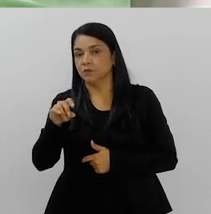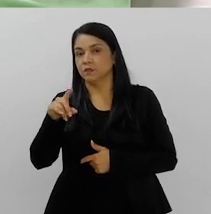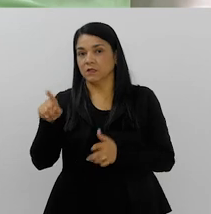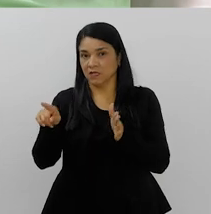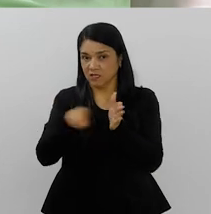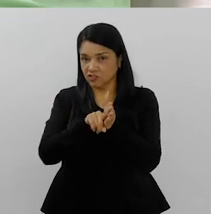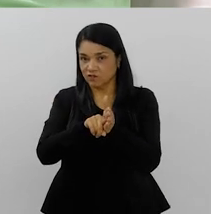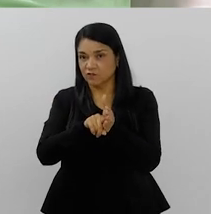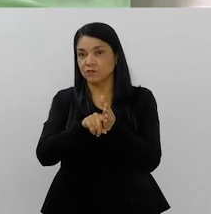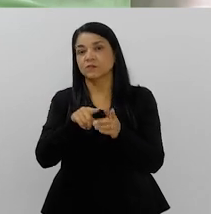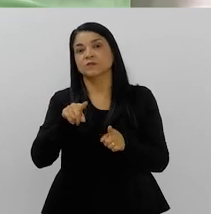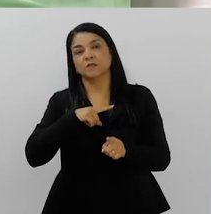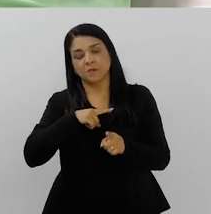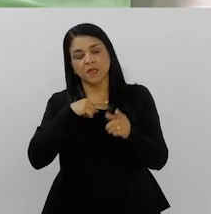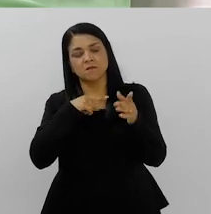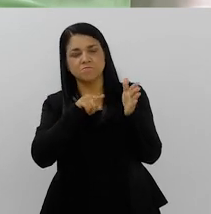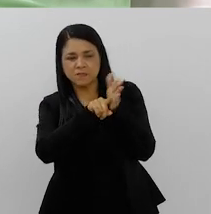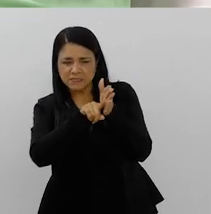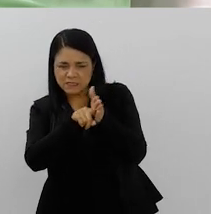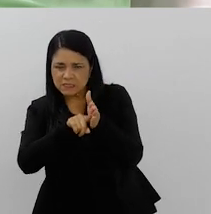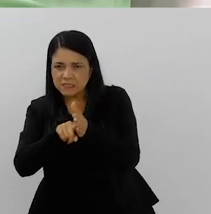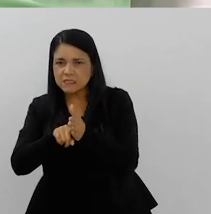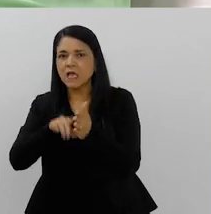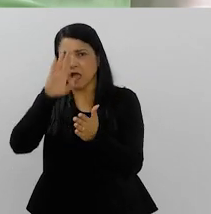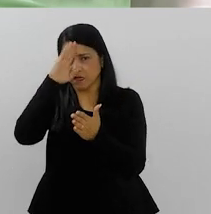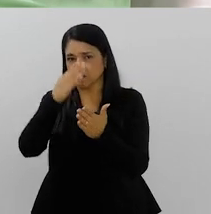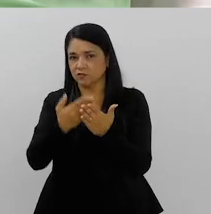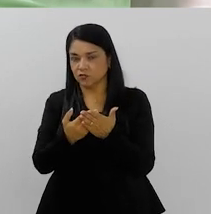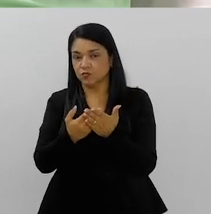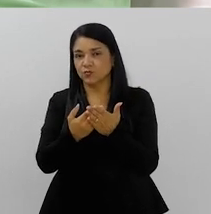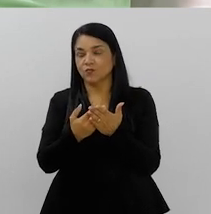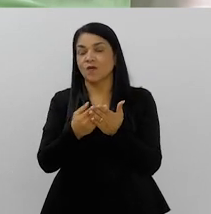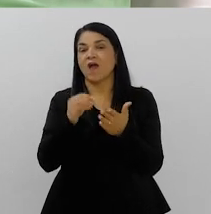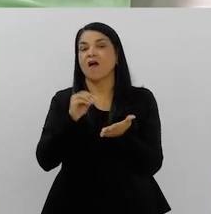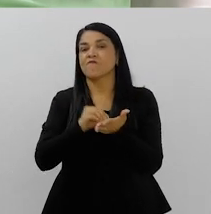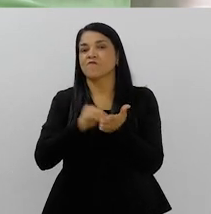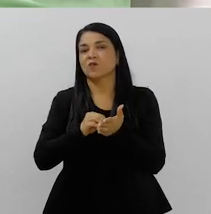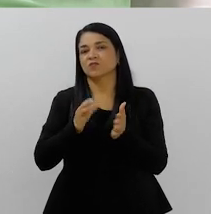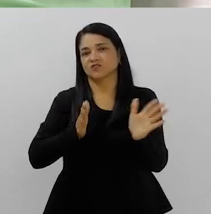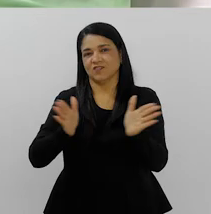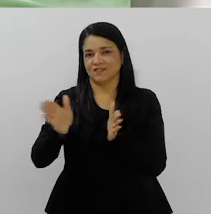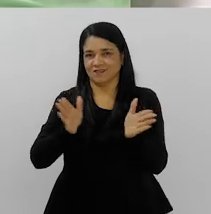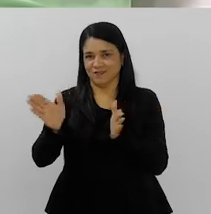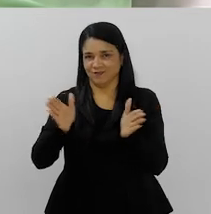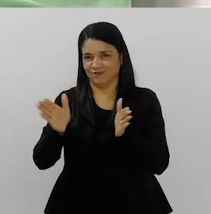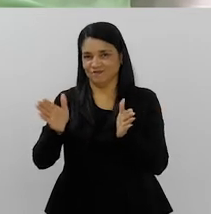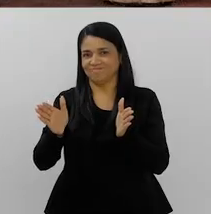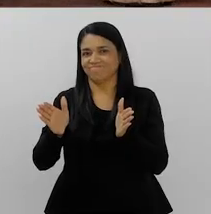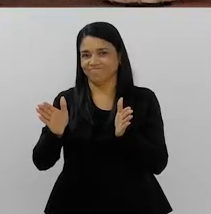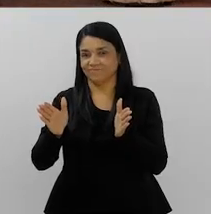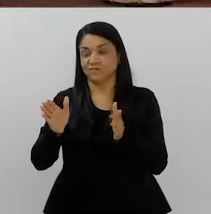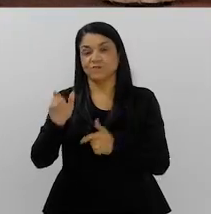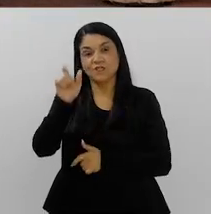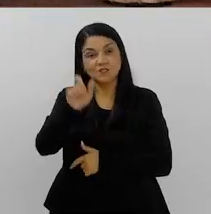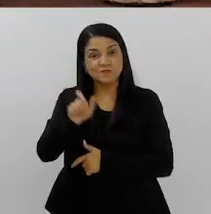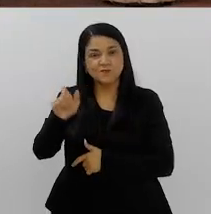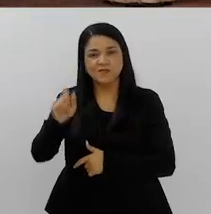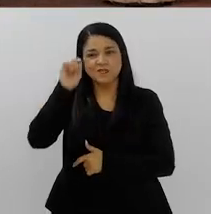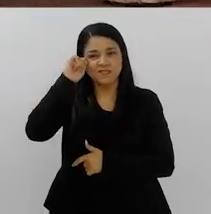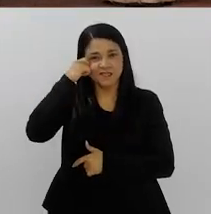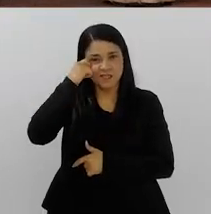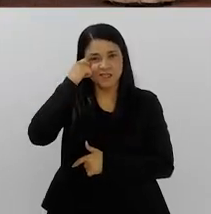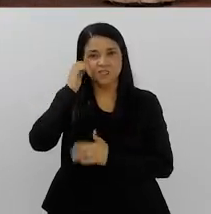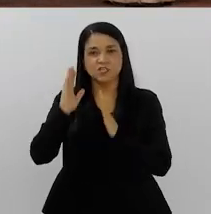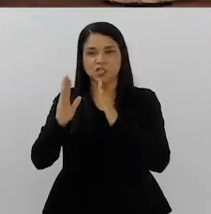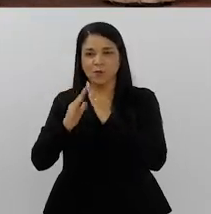também eu acredito que tem uma pesquisa até sobre isso tem a questão do não acesso são mulheres